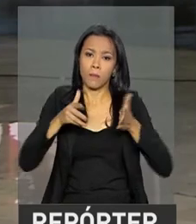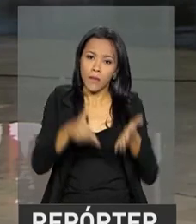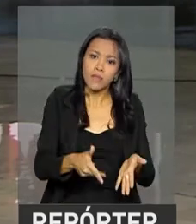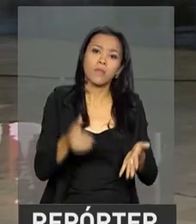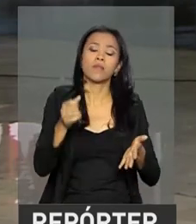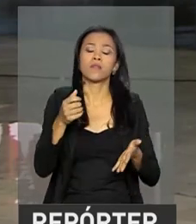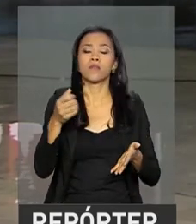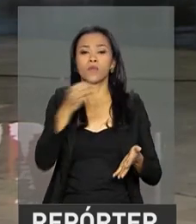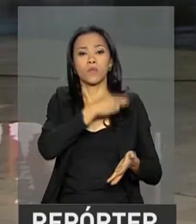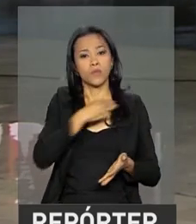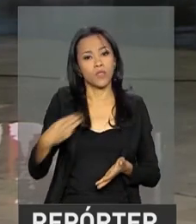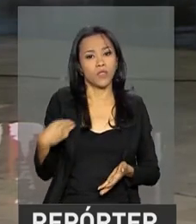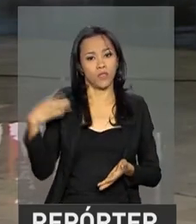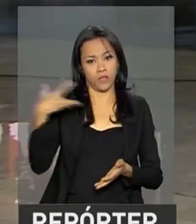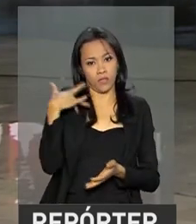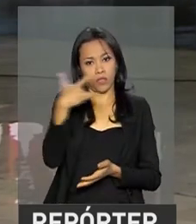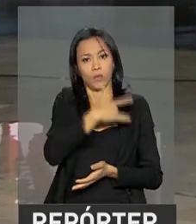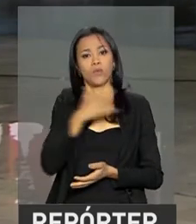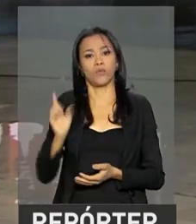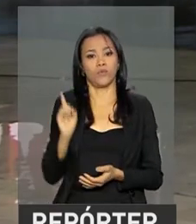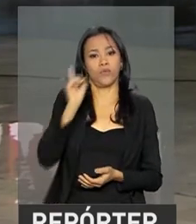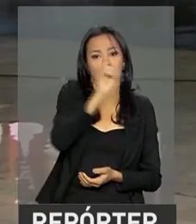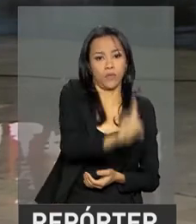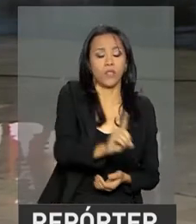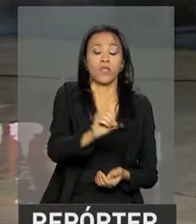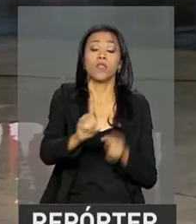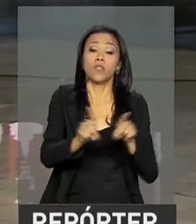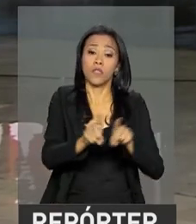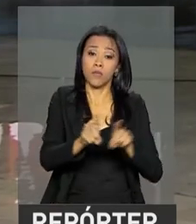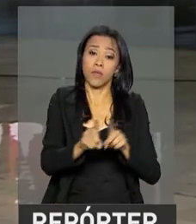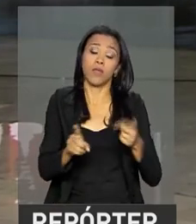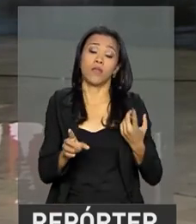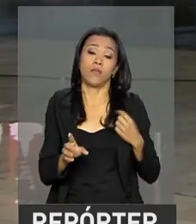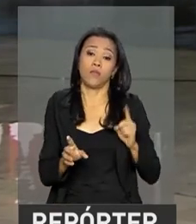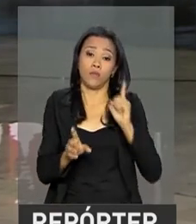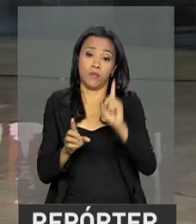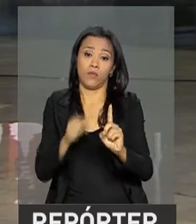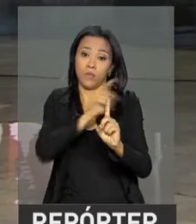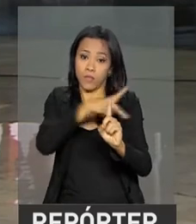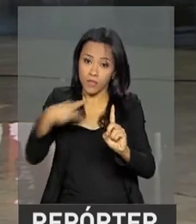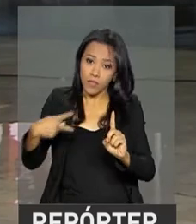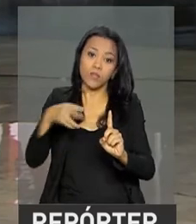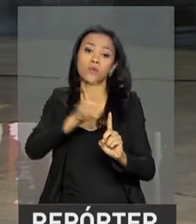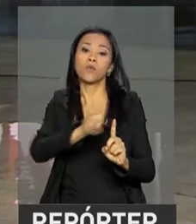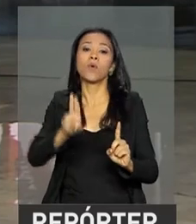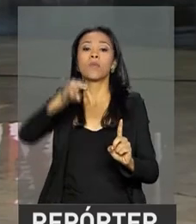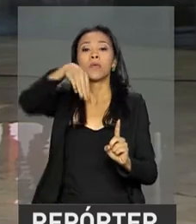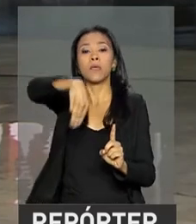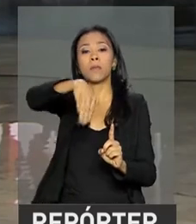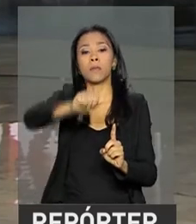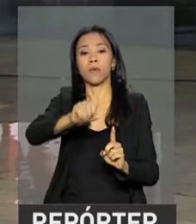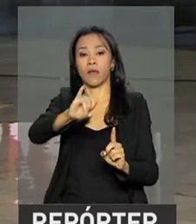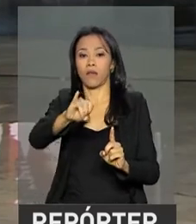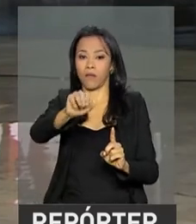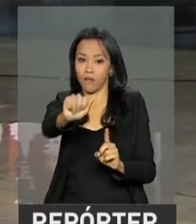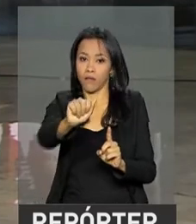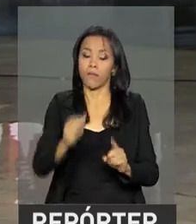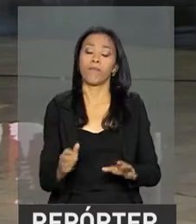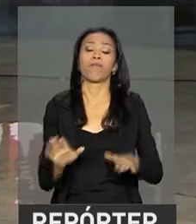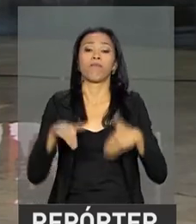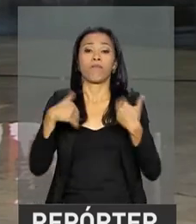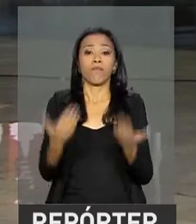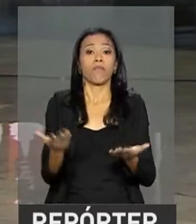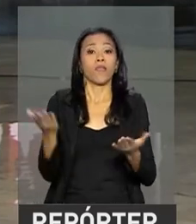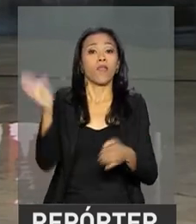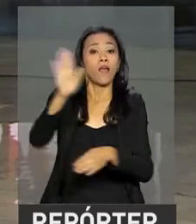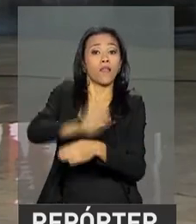então, do ministro da Saúde, Ricardo Barros, e do presidente em exercício, Rodrigo Maia. Já às 15h, Rodrigo